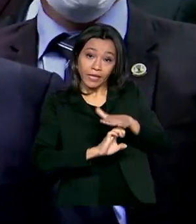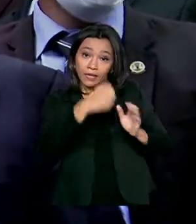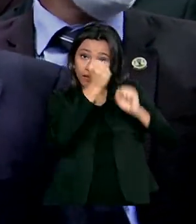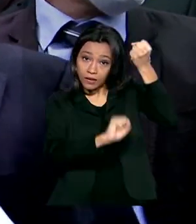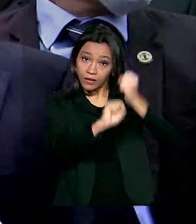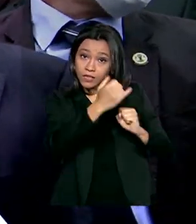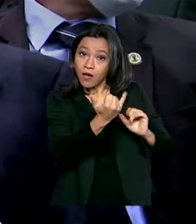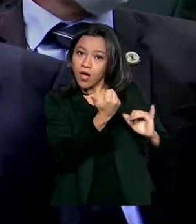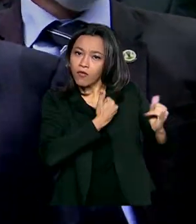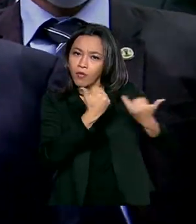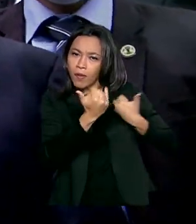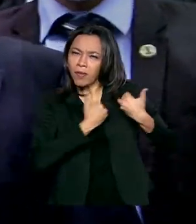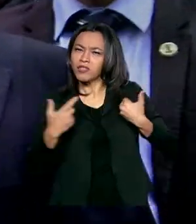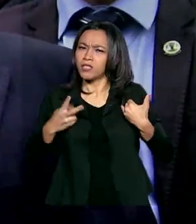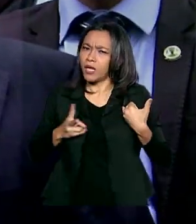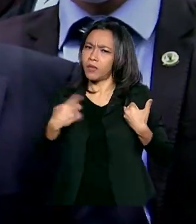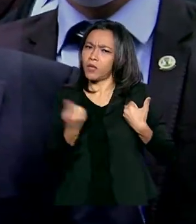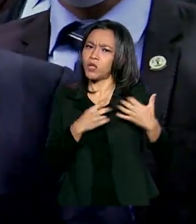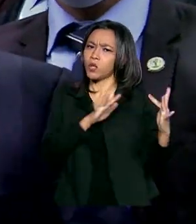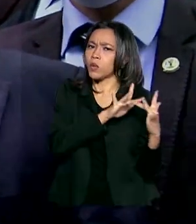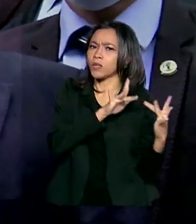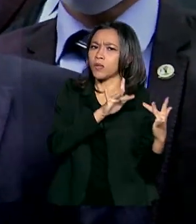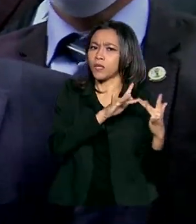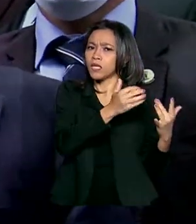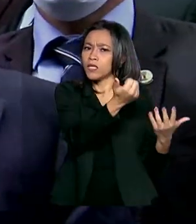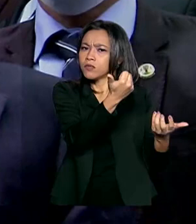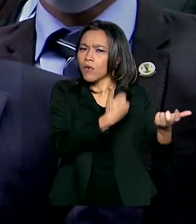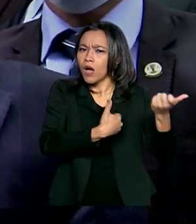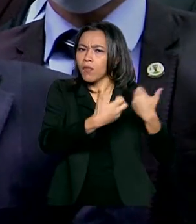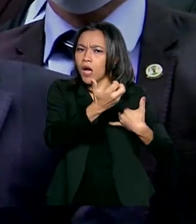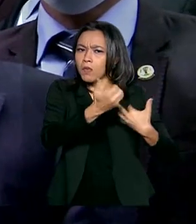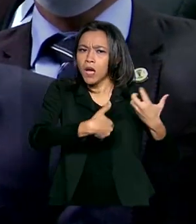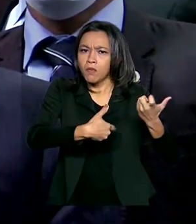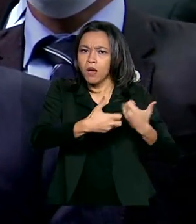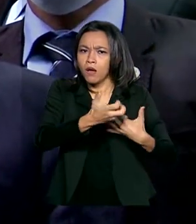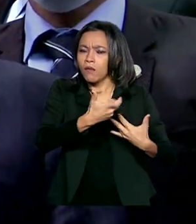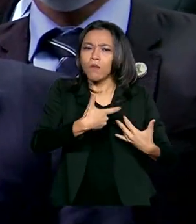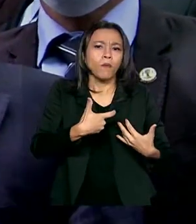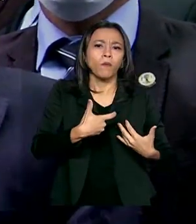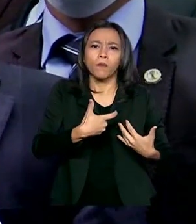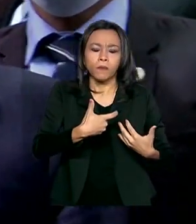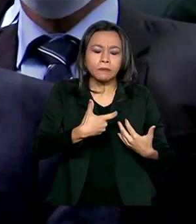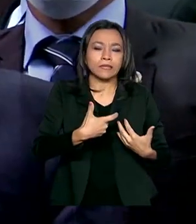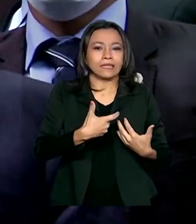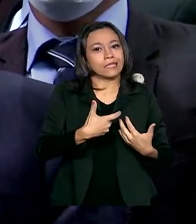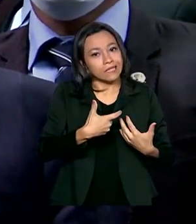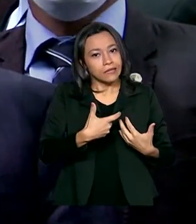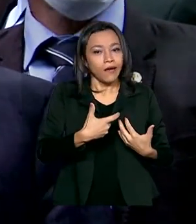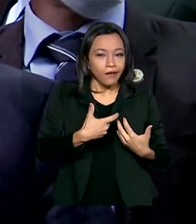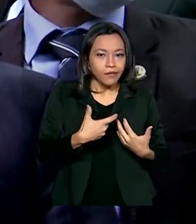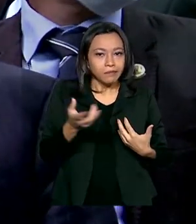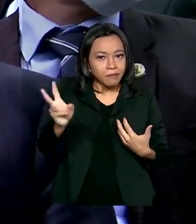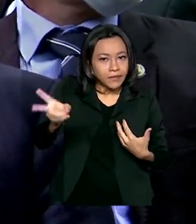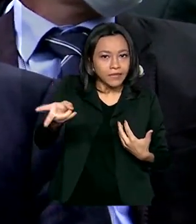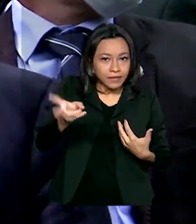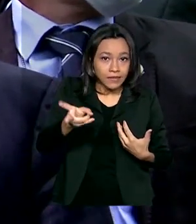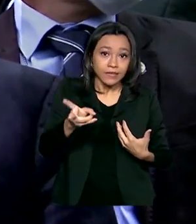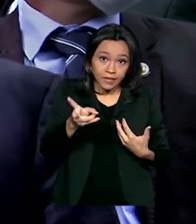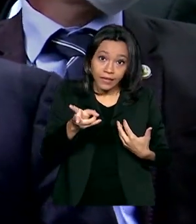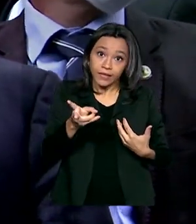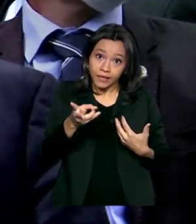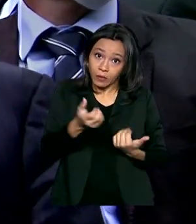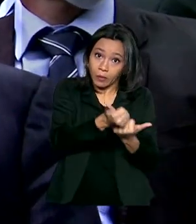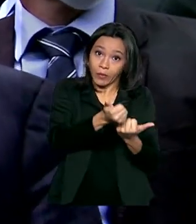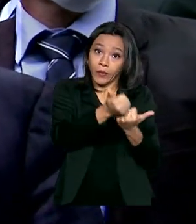e nós mantemos contato com eles regulares, é de que, embora preservados os sinais de vida da indústria